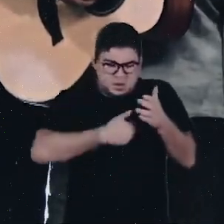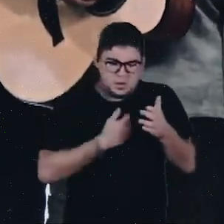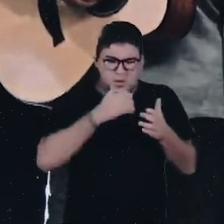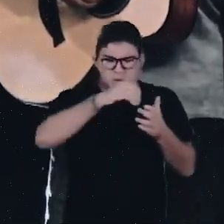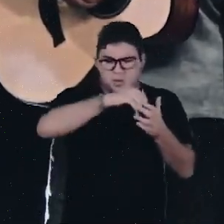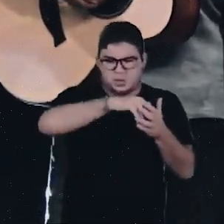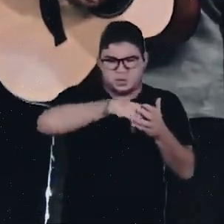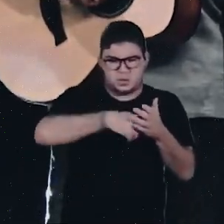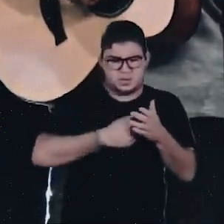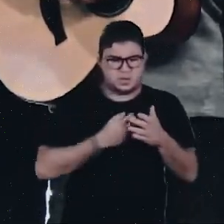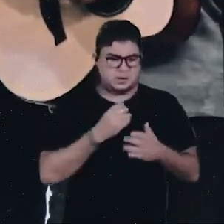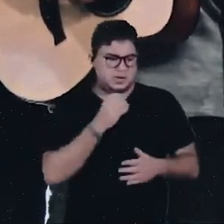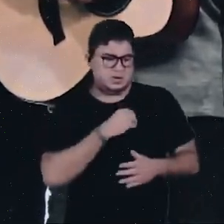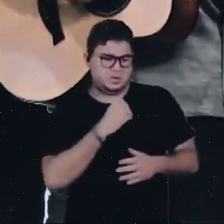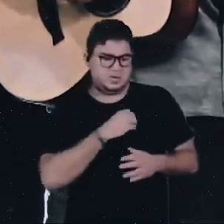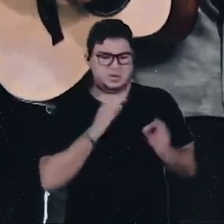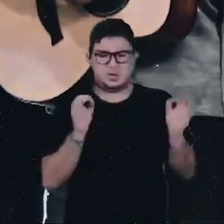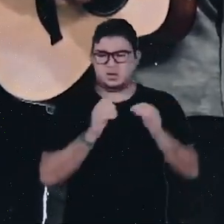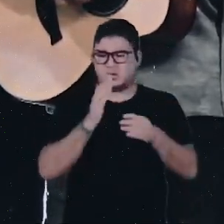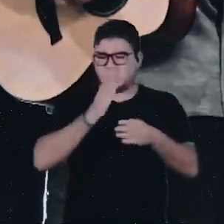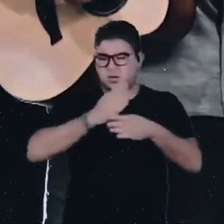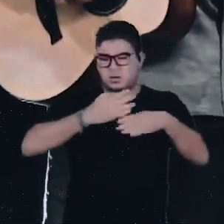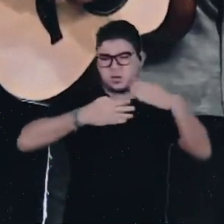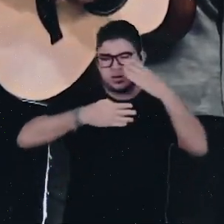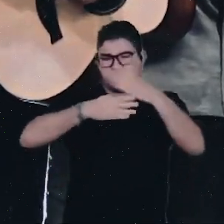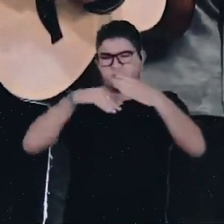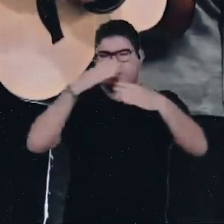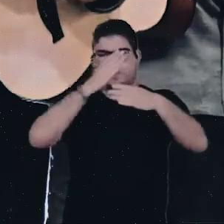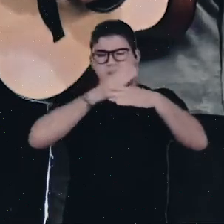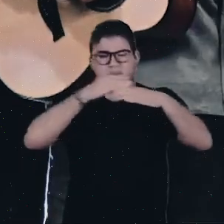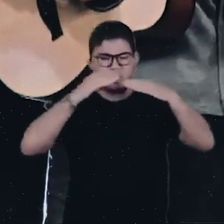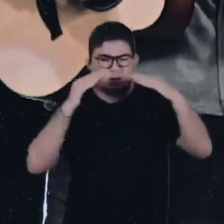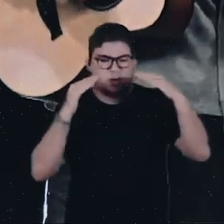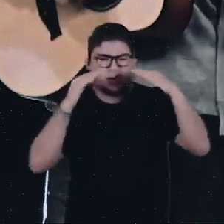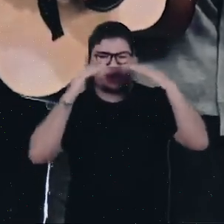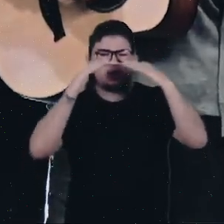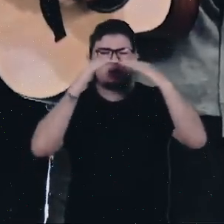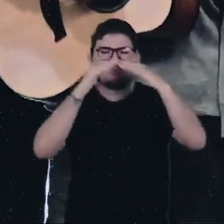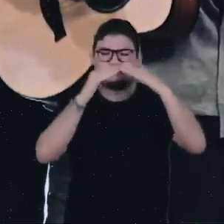abismos, nós somos construtores de pontes.